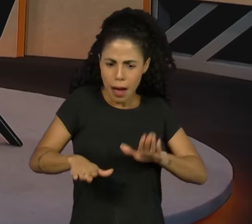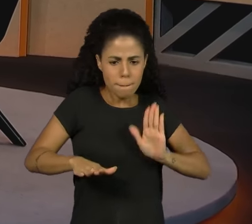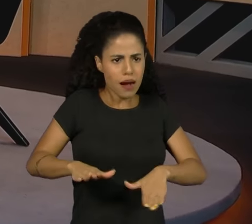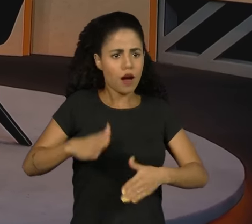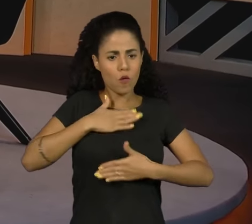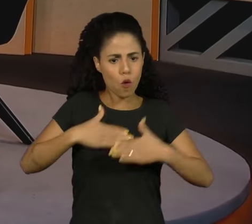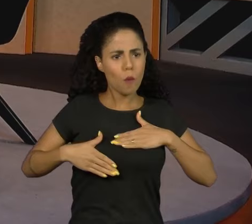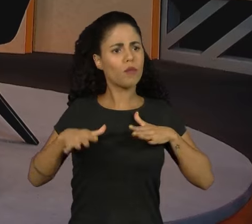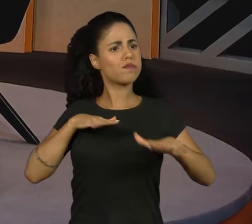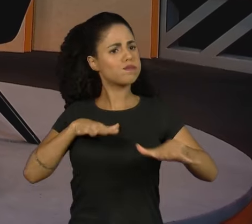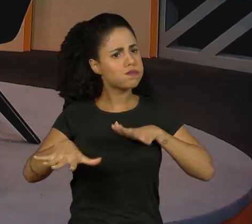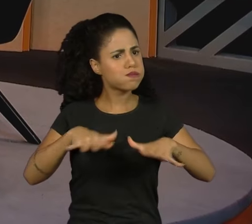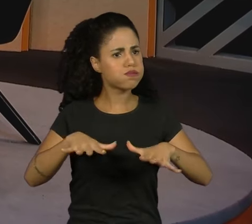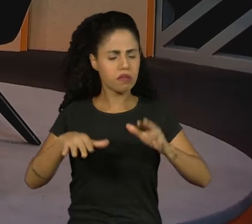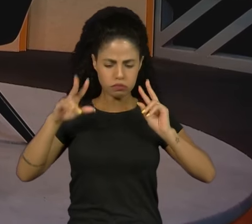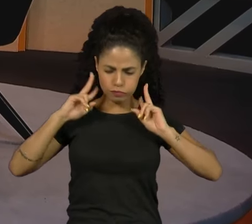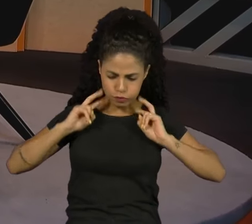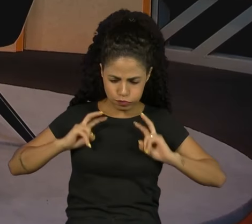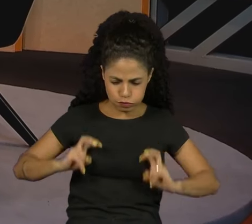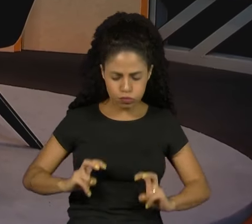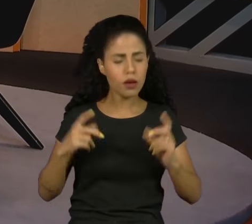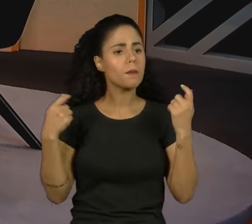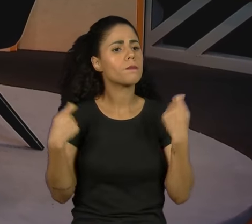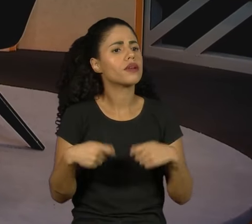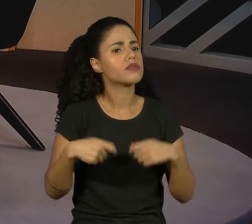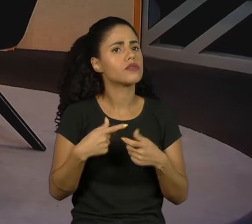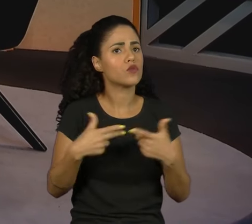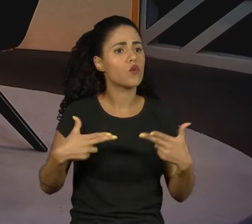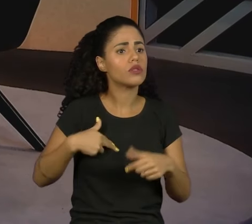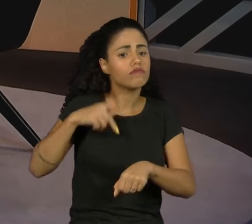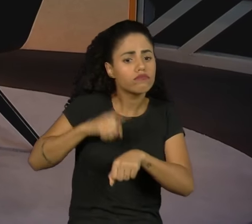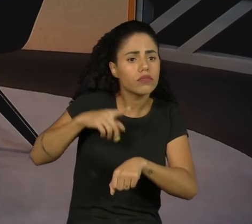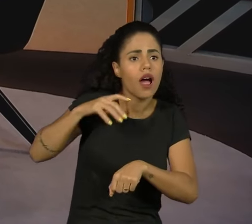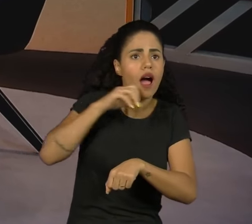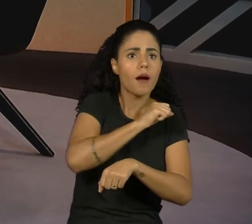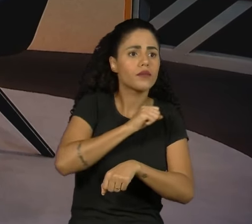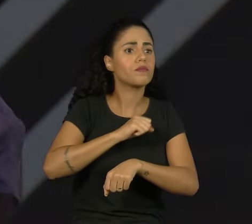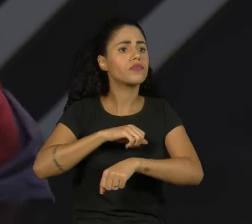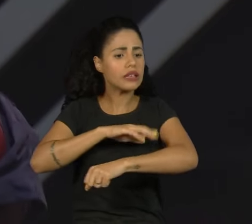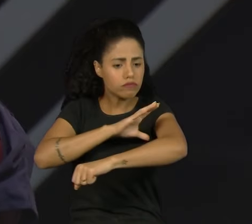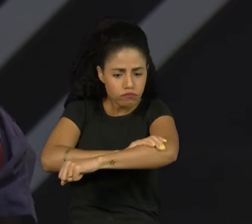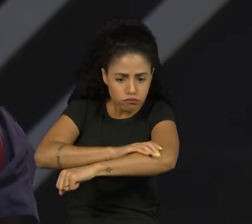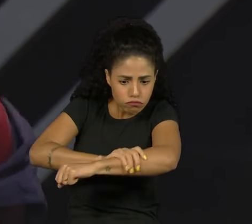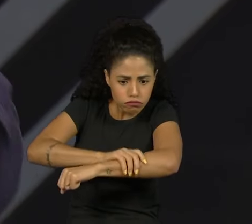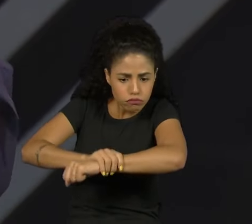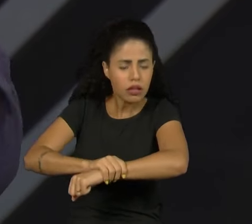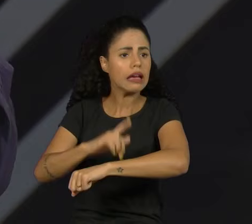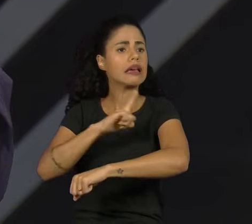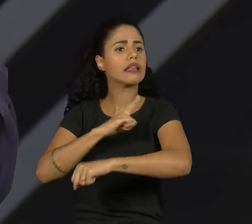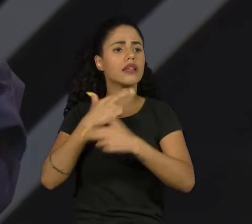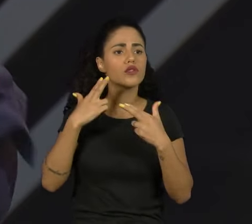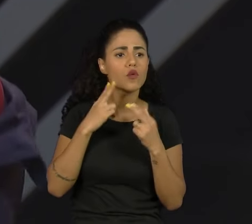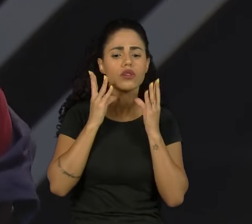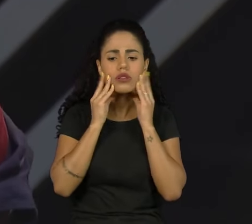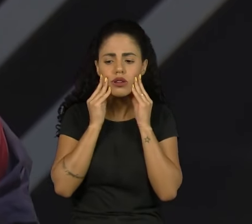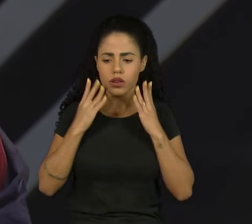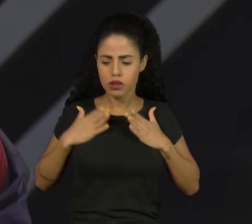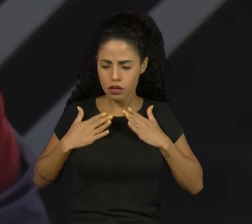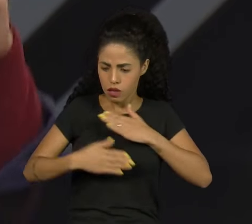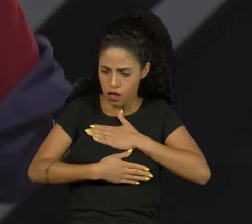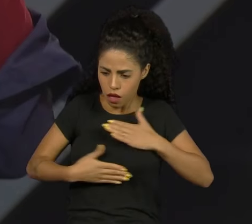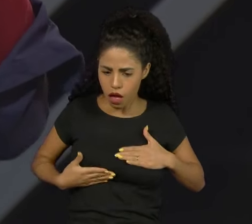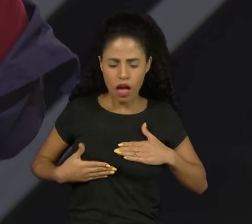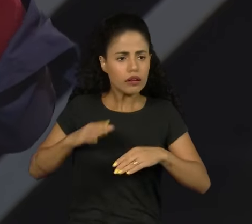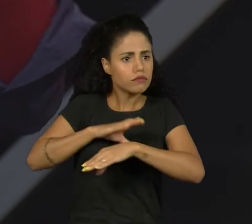corpo, percepções muito concretas e imediatas da existência de um esqueleto. Sempre o